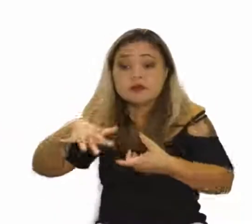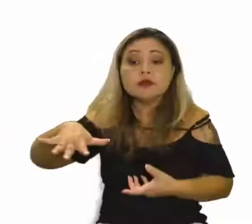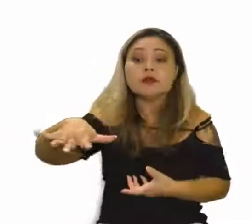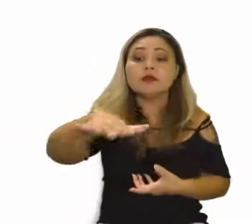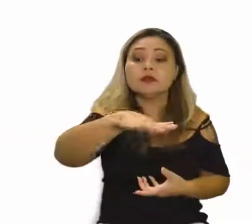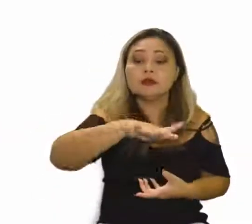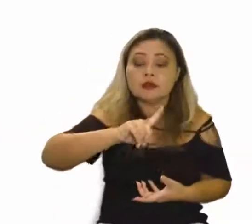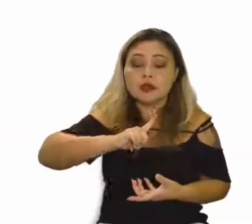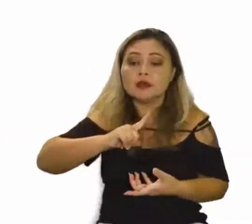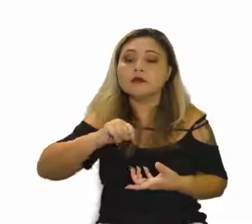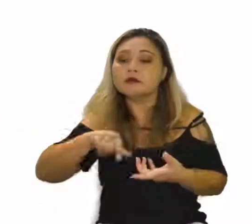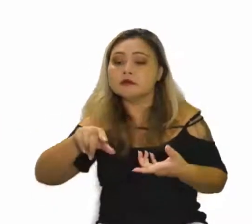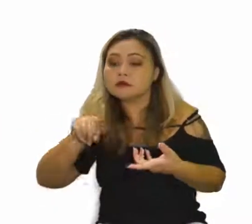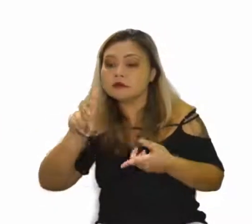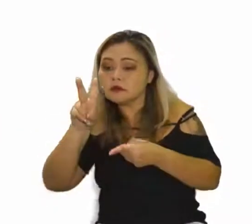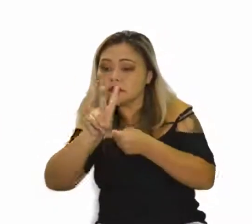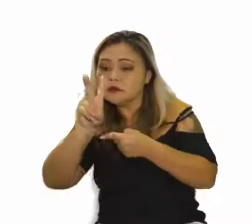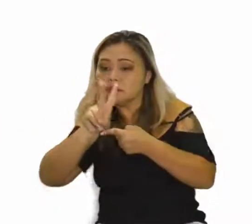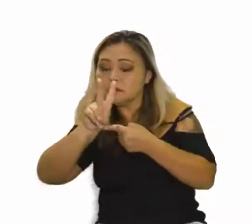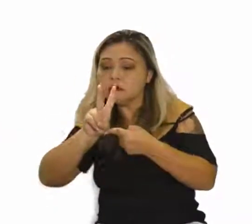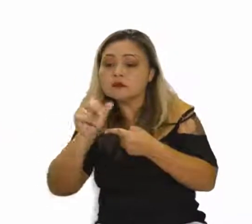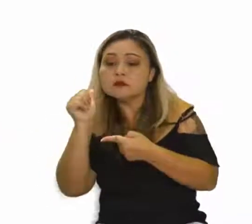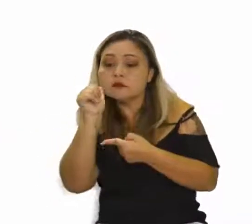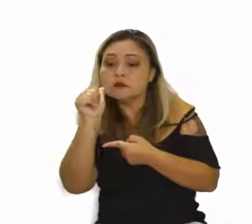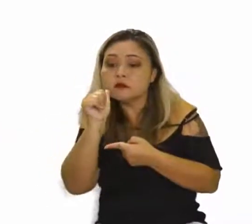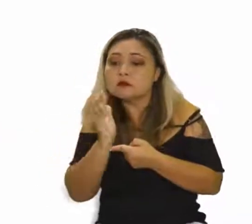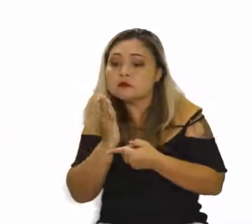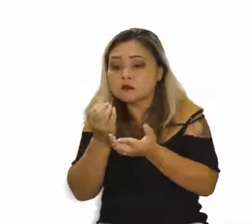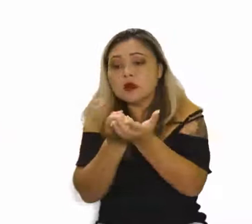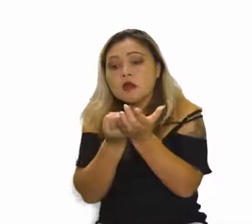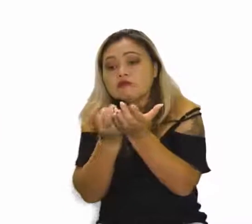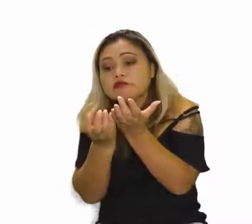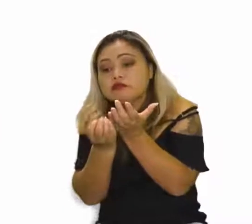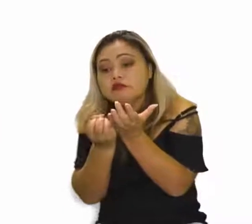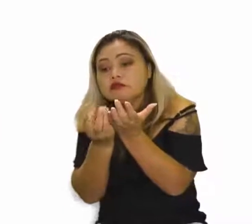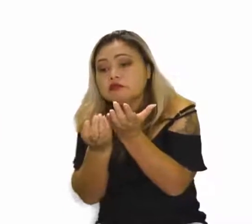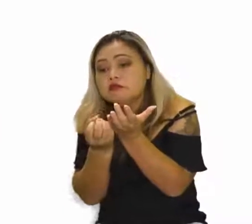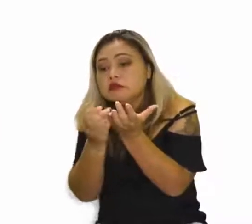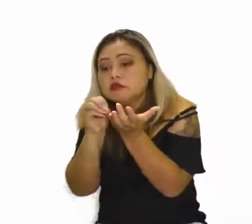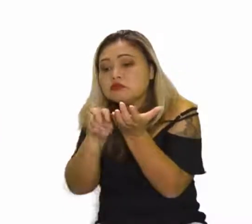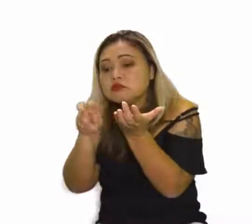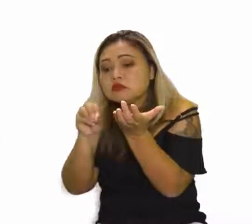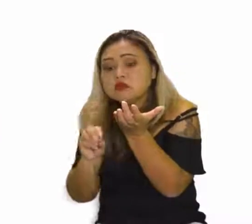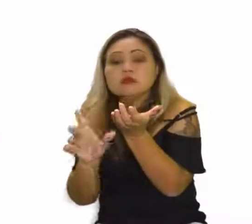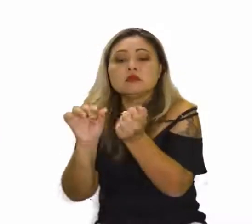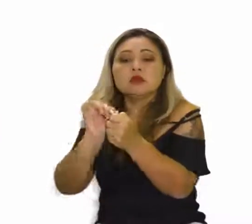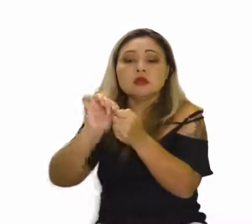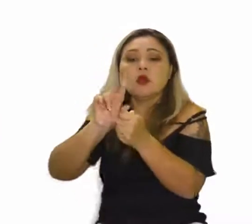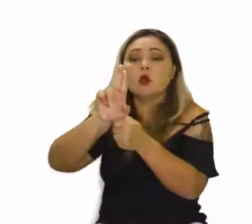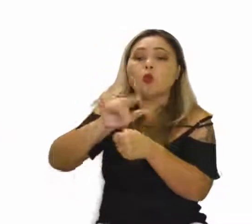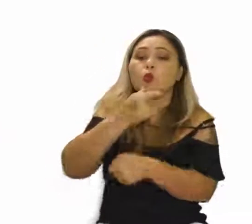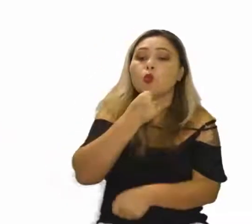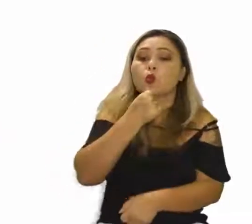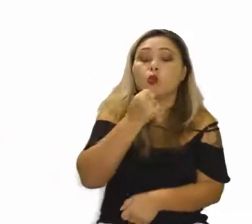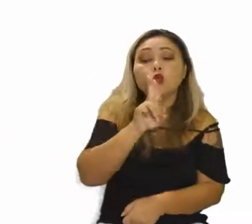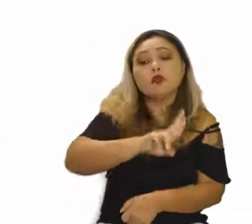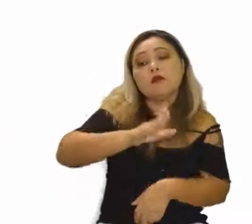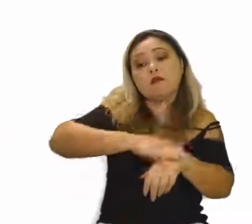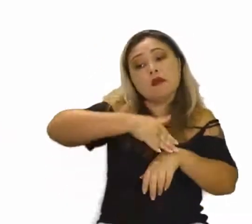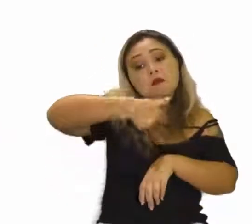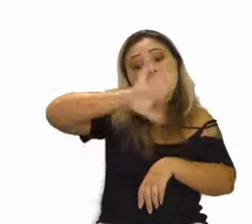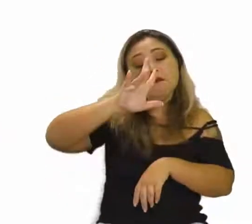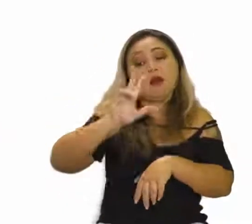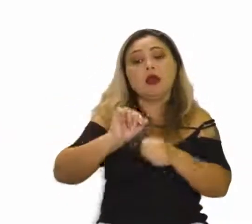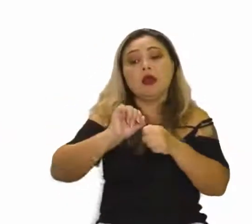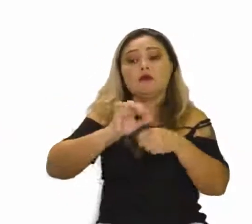granja, você direciona a fêmea para ovopor. Por isso que também se utiliza muito macho para corte. Mas